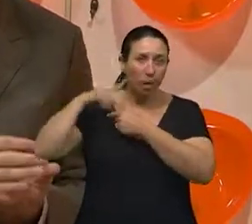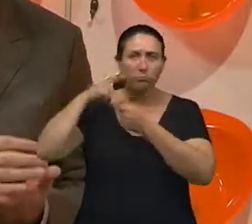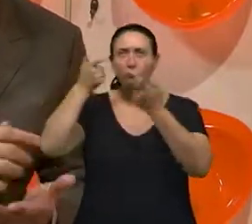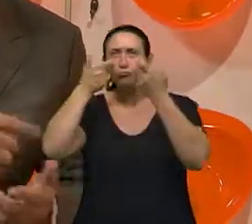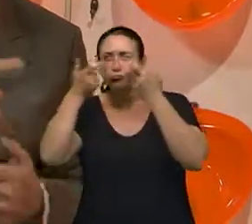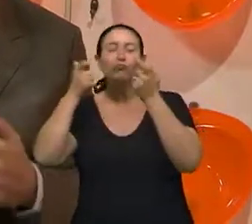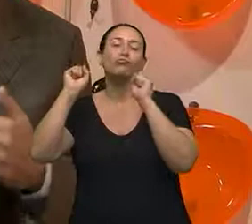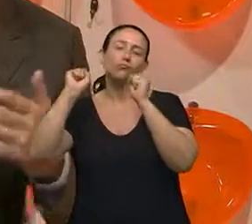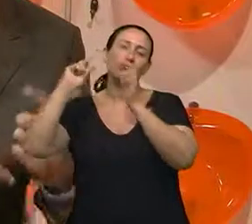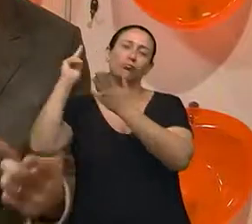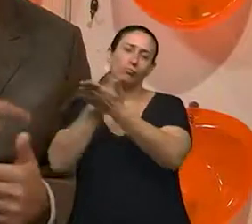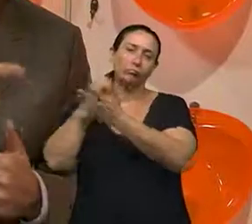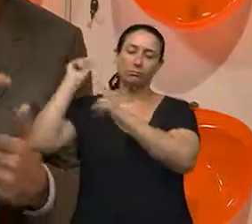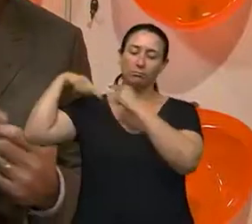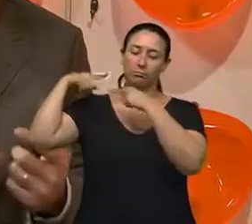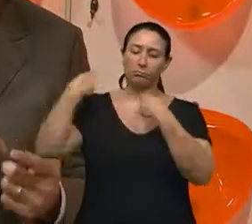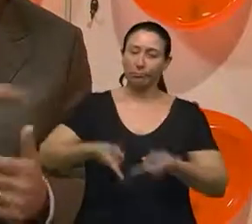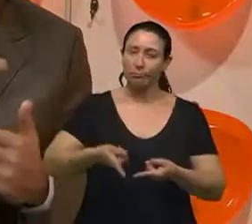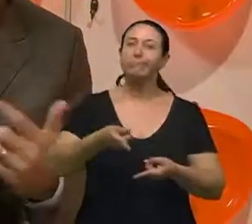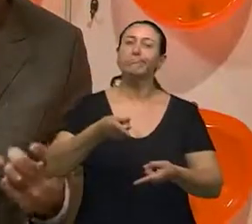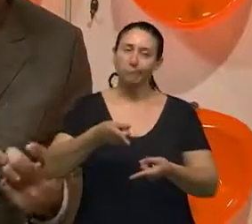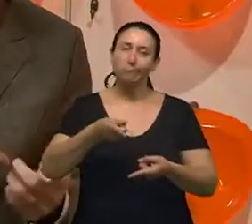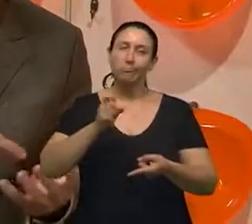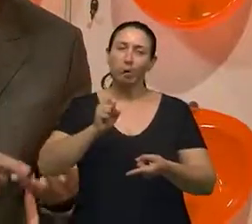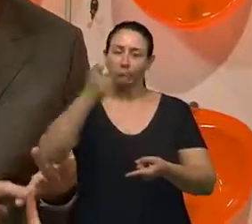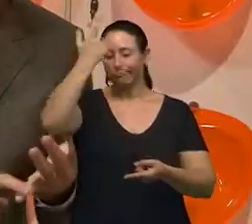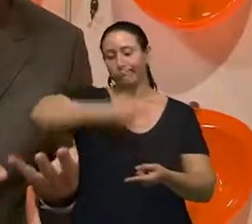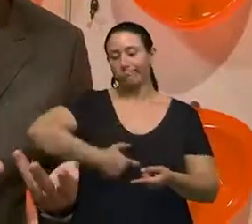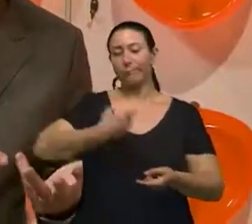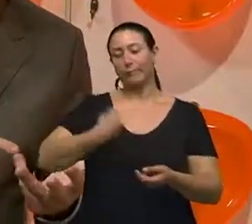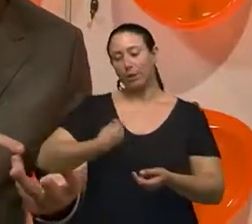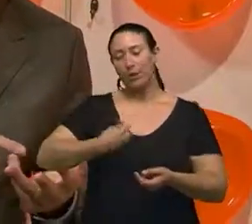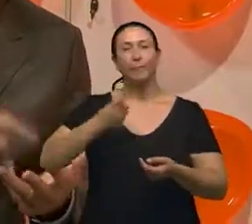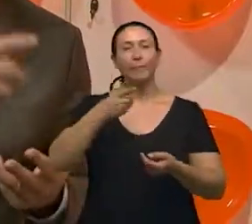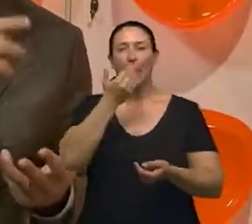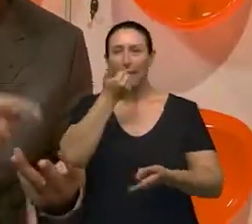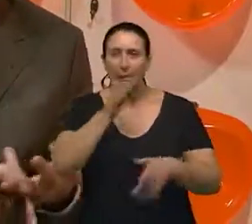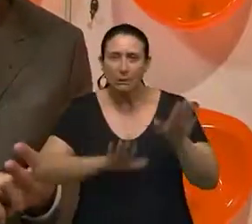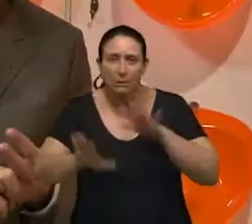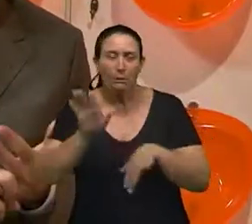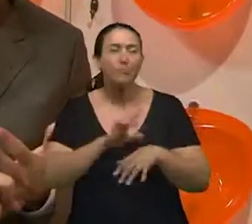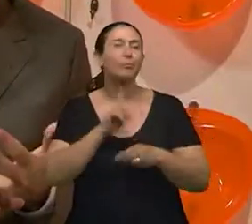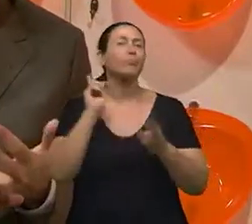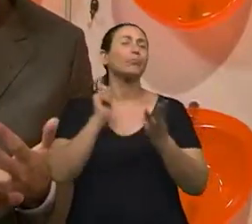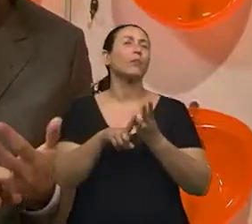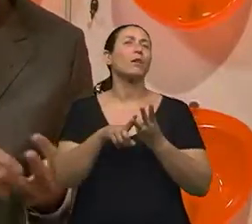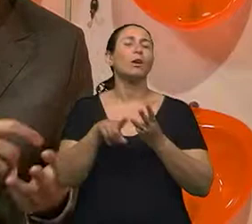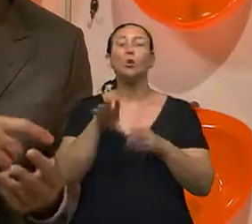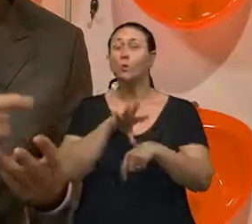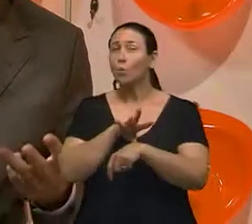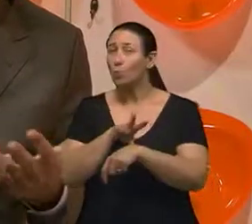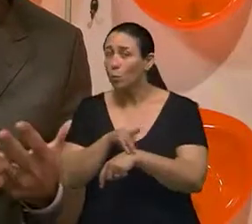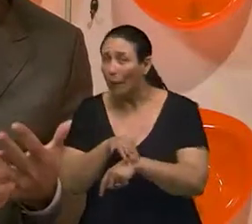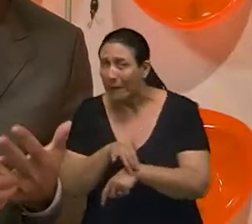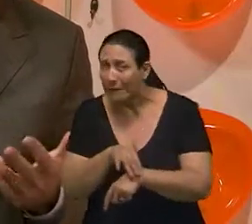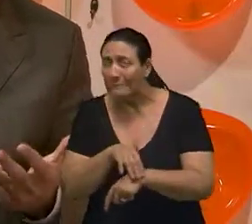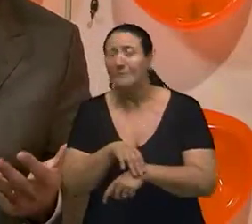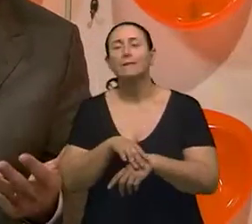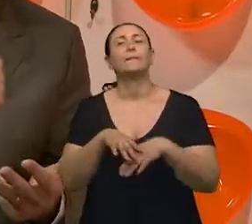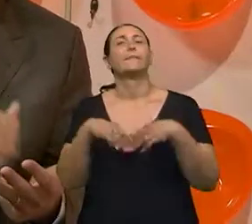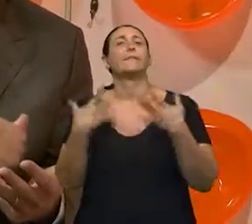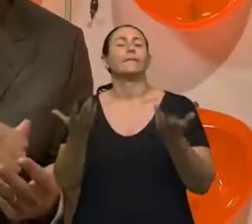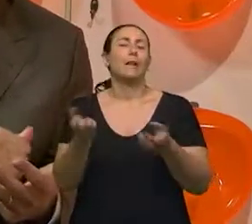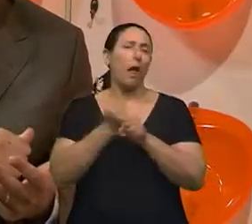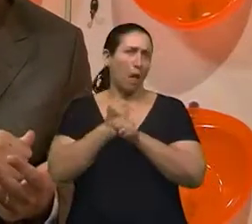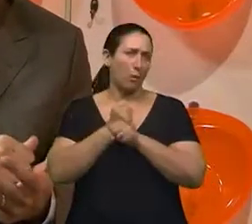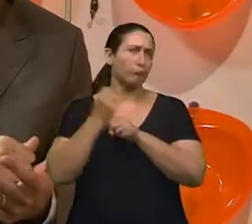menor escala pela tua maneira de ter a tua vida, a tua alimentação, as tuas doenças que tu vai ter com o passar dos anos, que